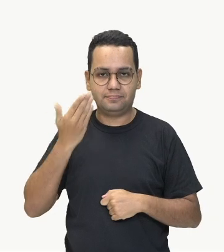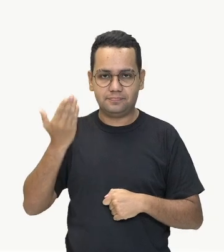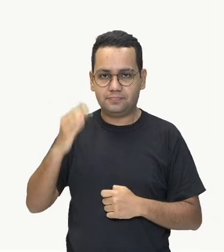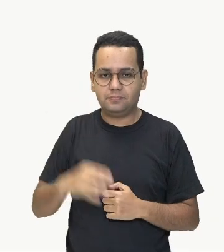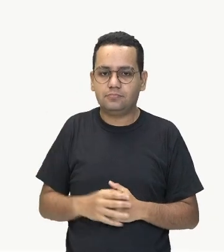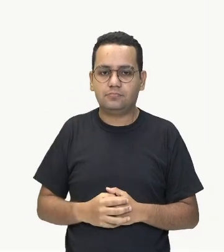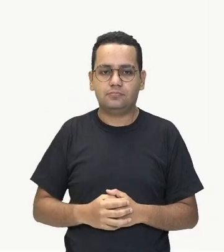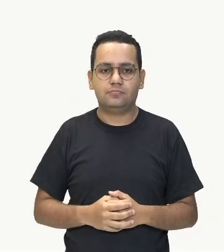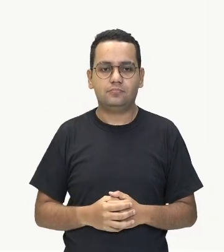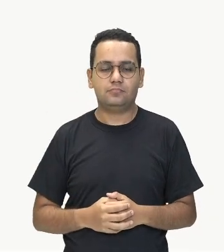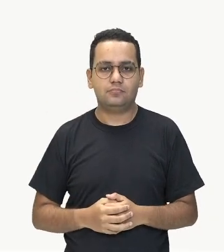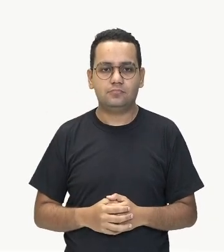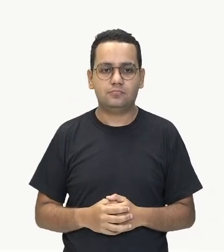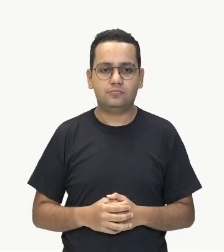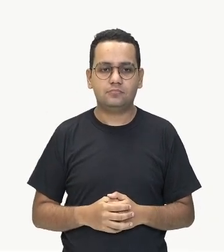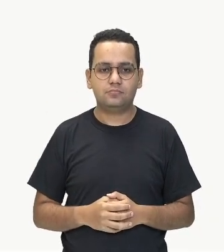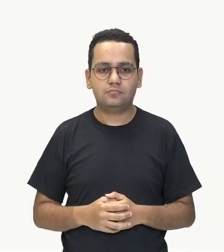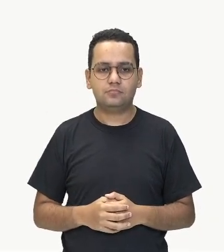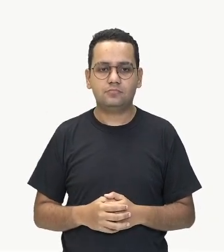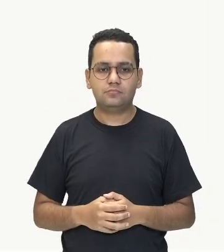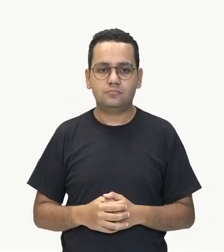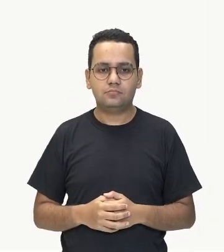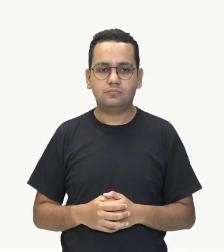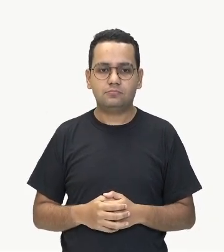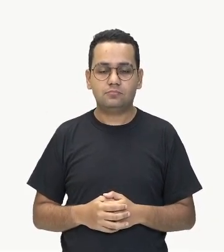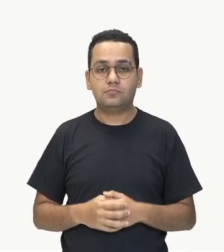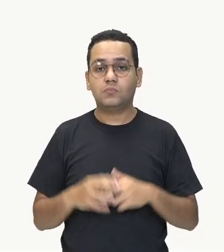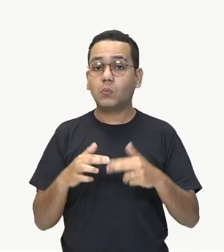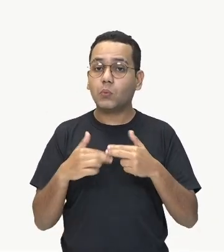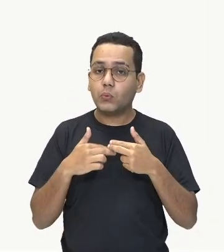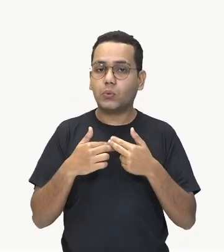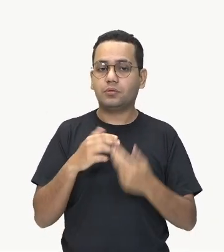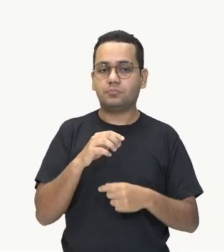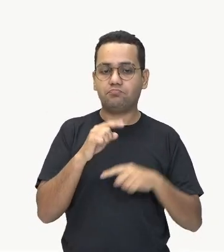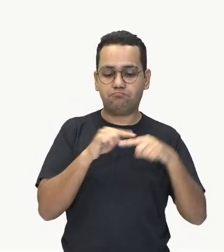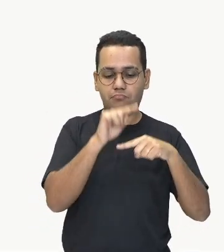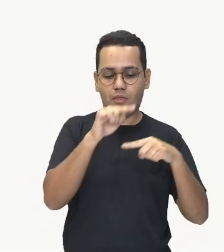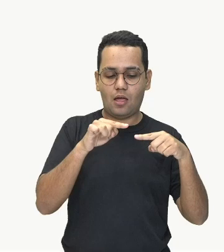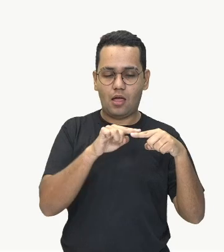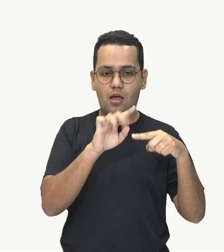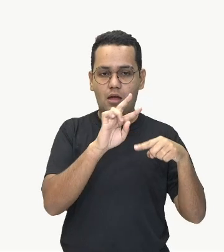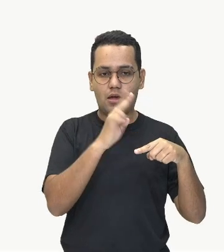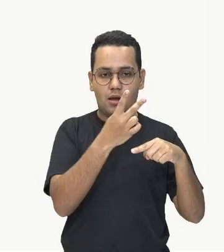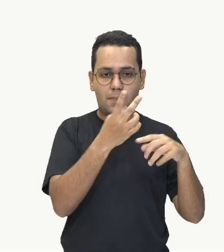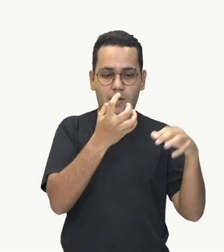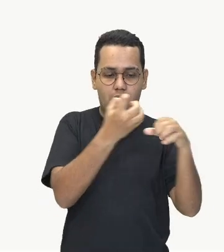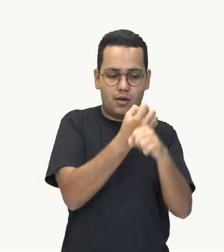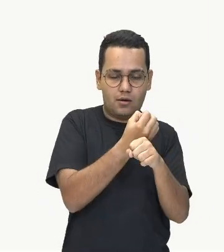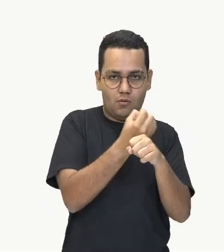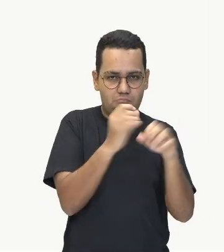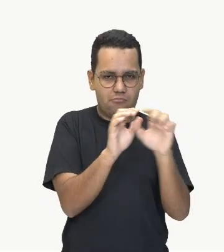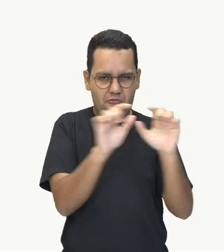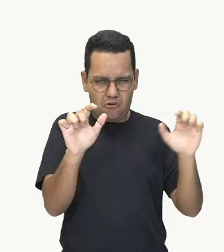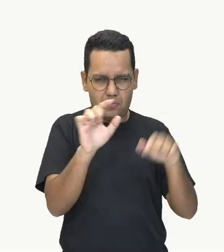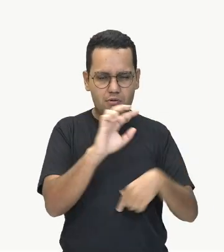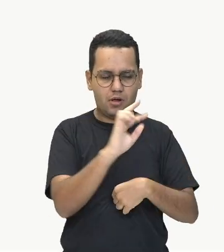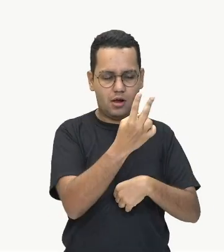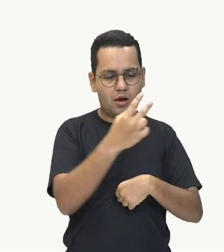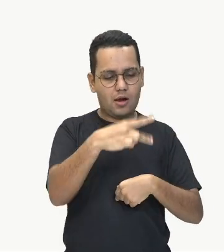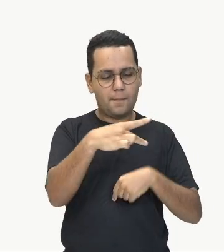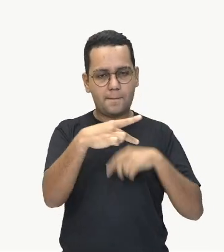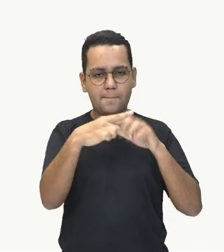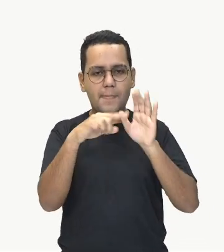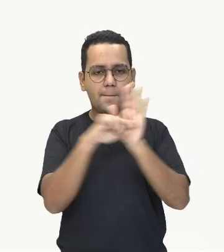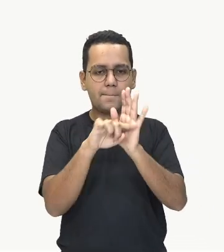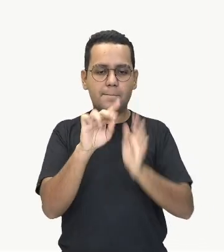ter como a variação de entalpia tem HP menos HR e